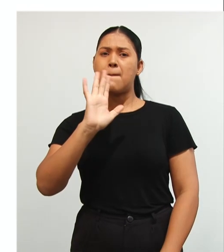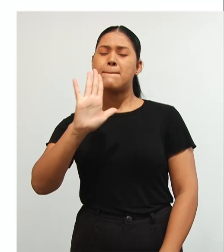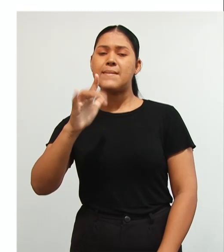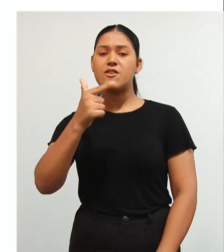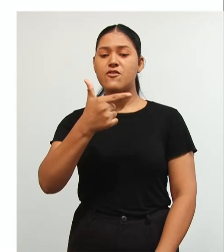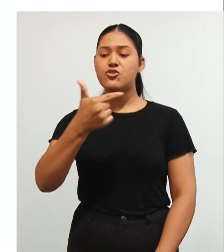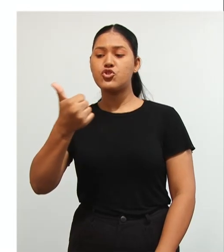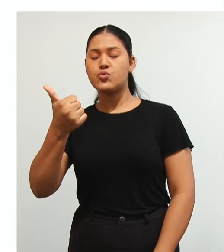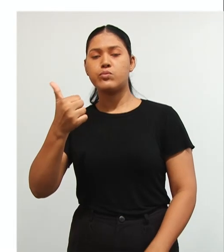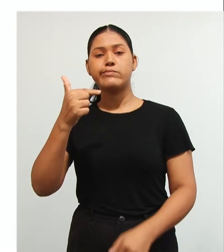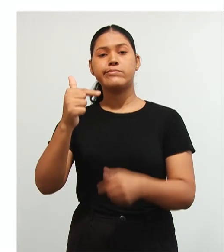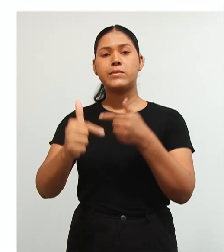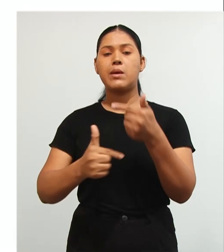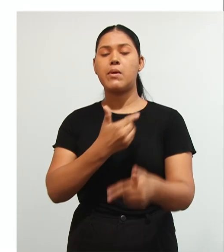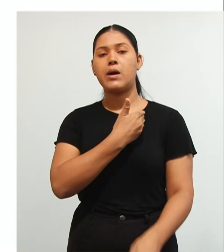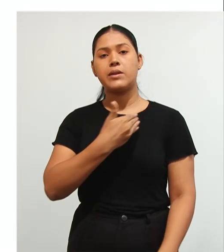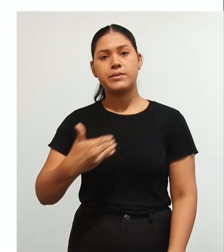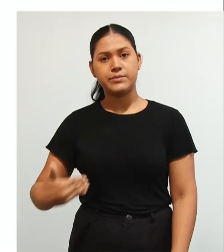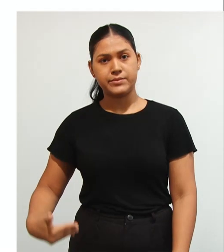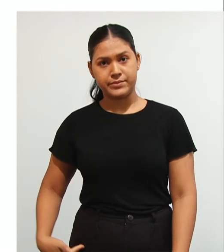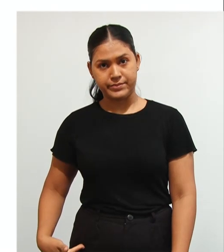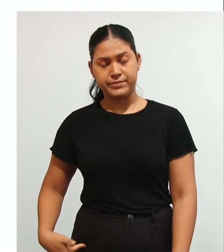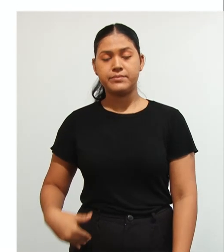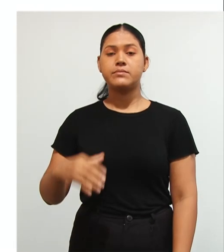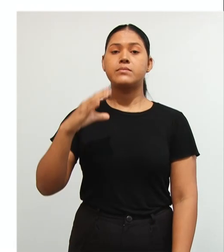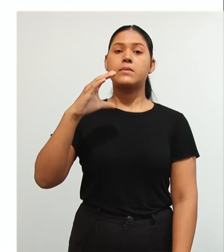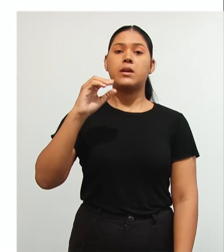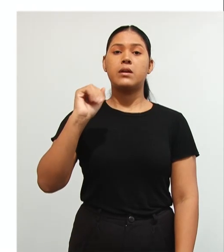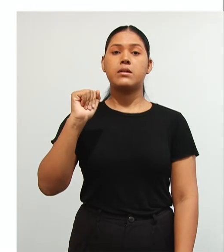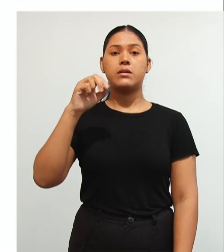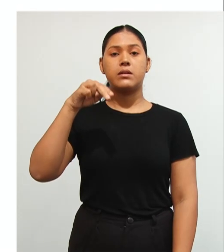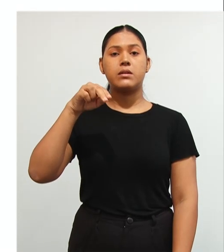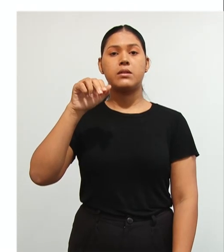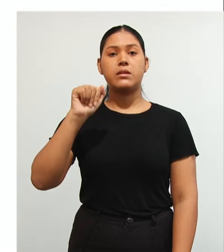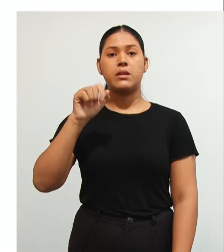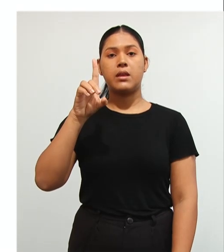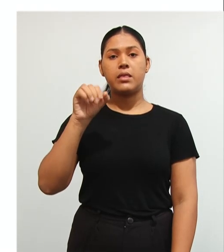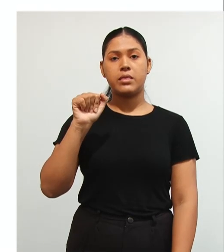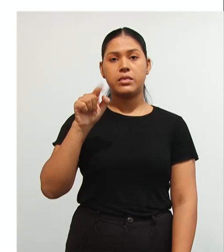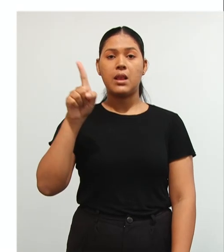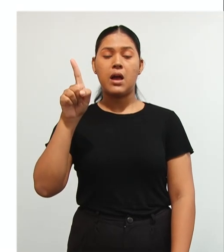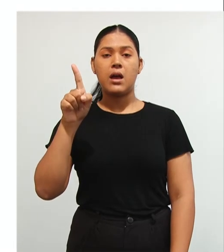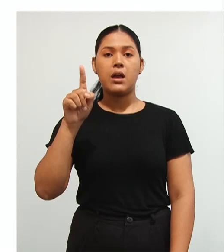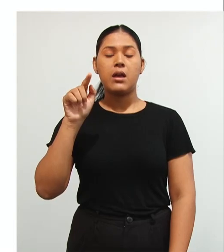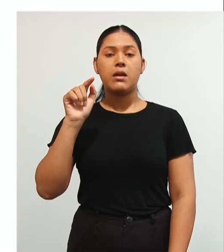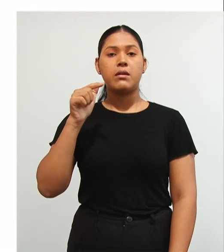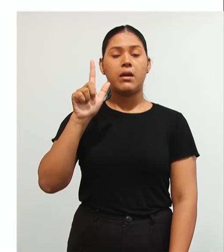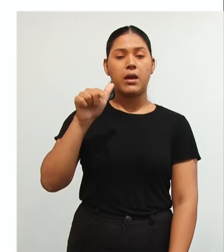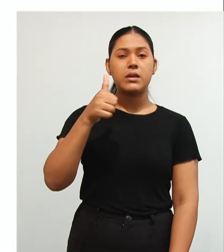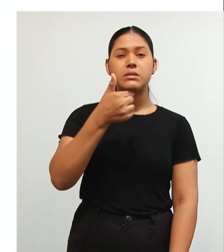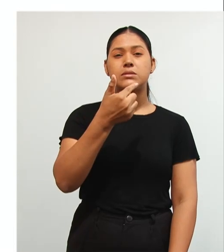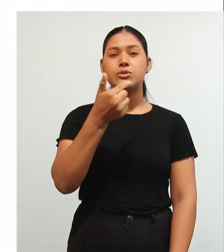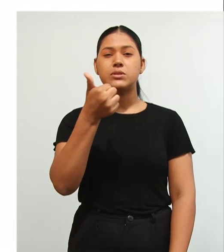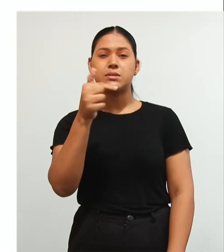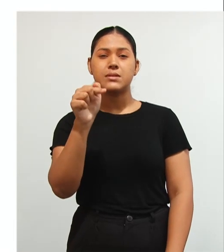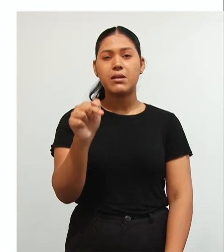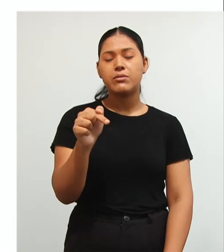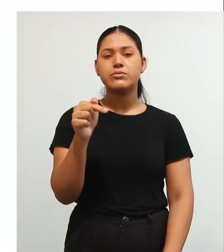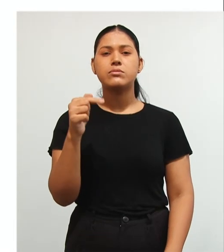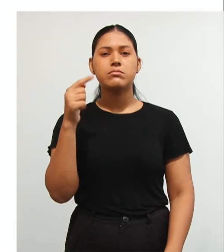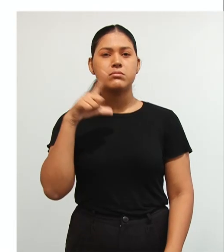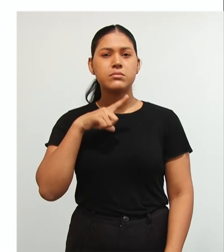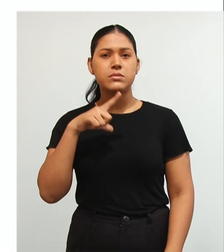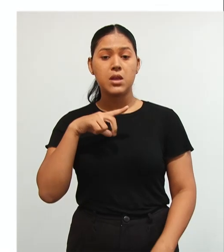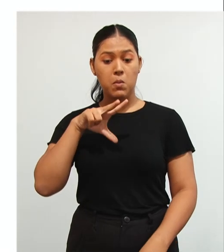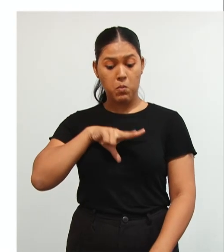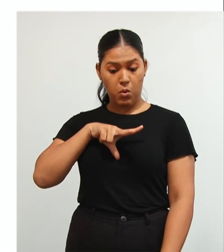No Canadá são 20, na Suíça são 18, na Espanha são 17, em